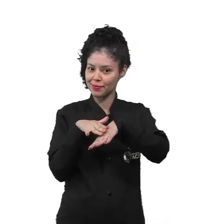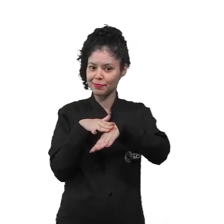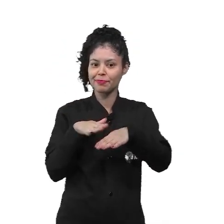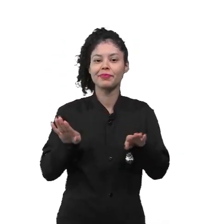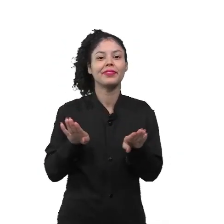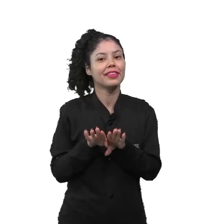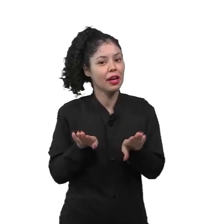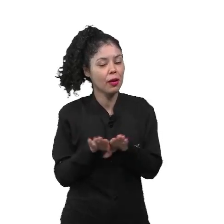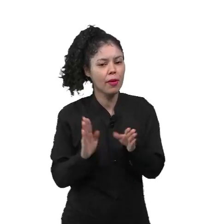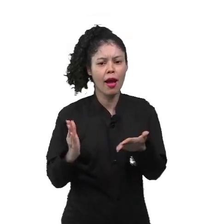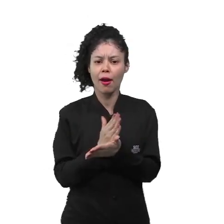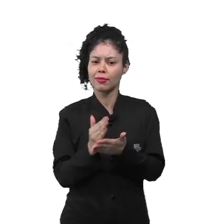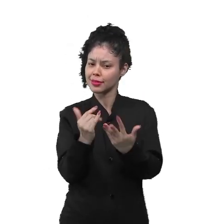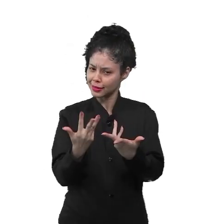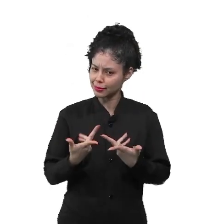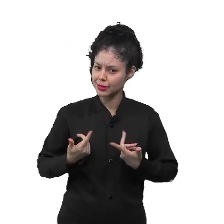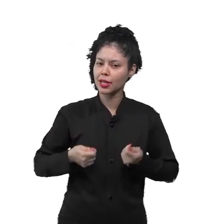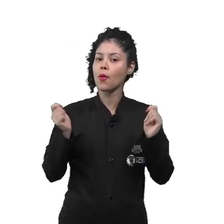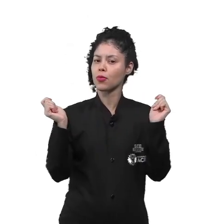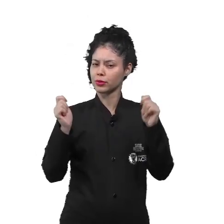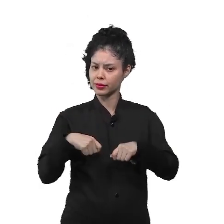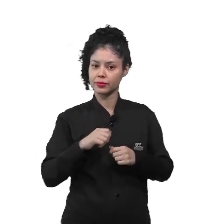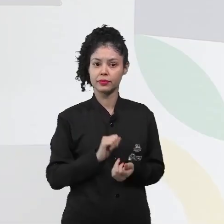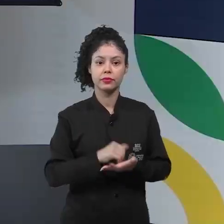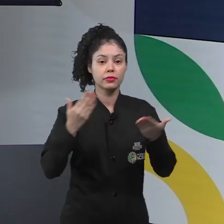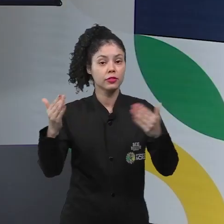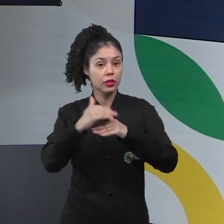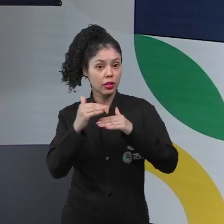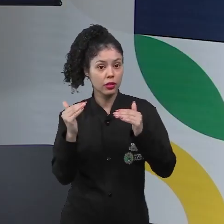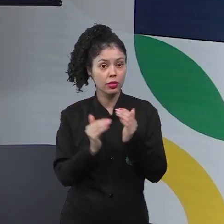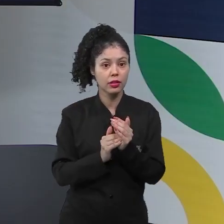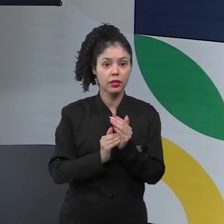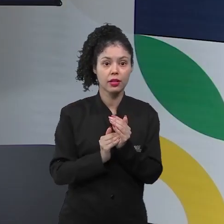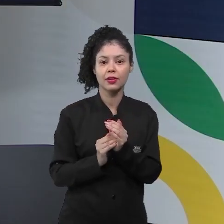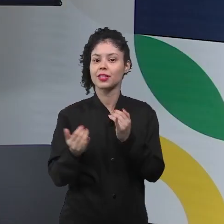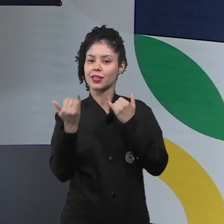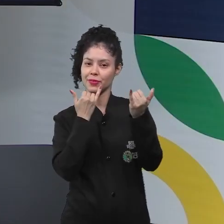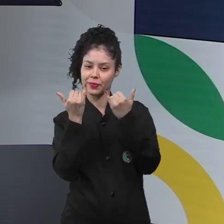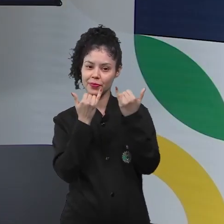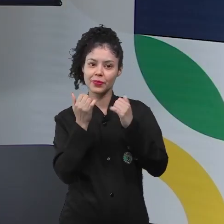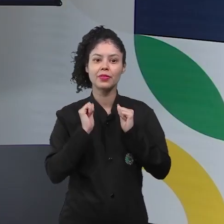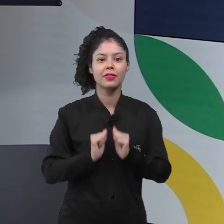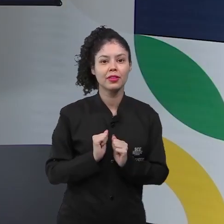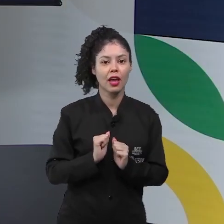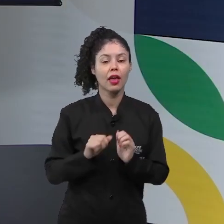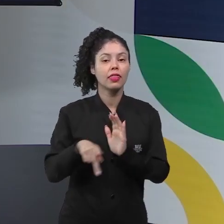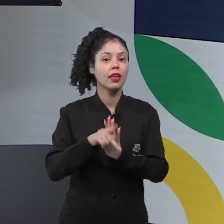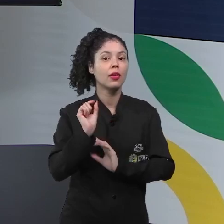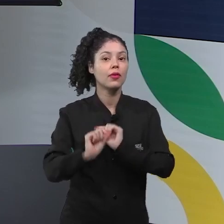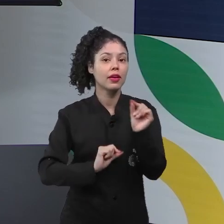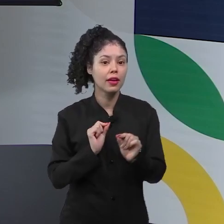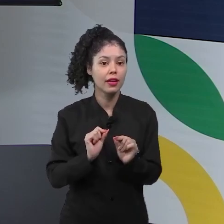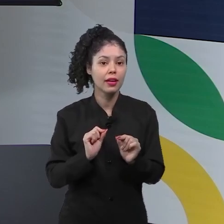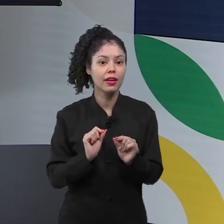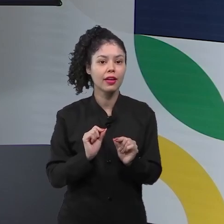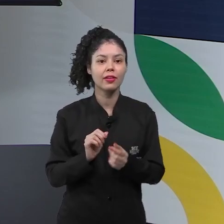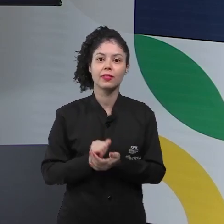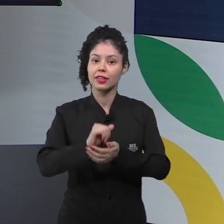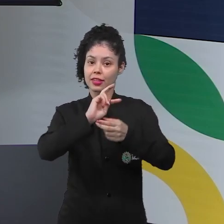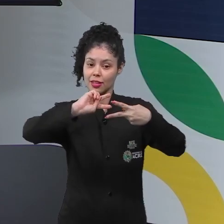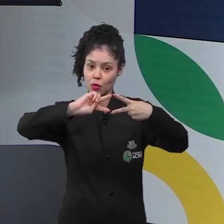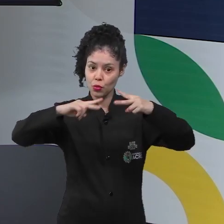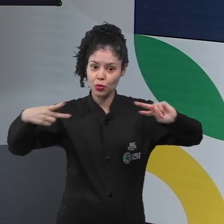mesmo algumas habilidades que vocês possuem? Então, todas essas informações, elas estão contidas no nosso